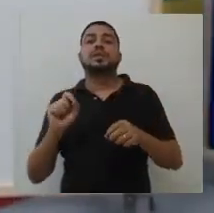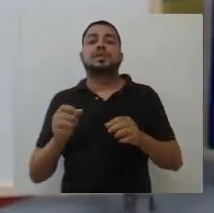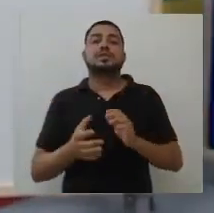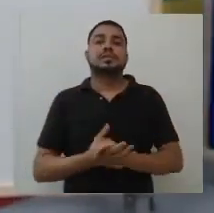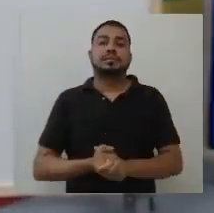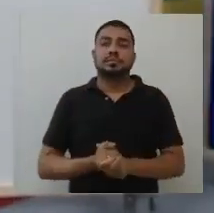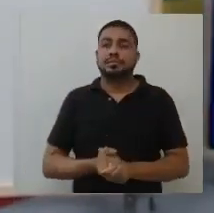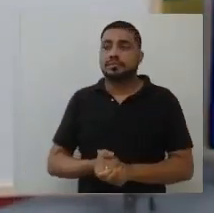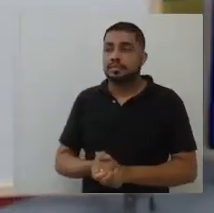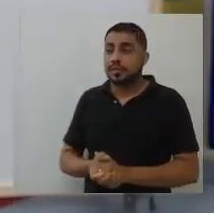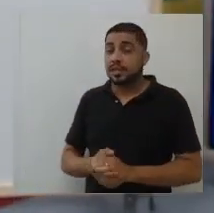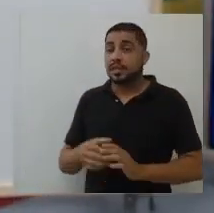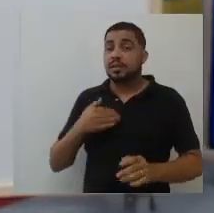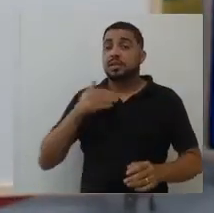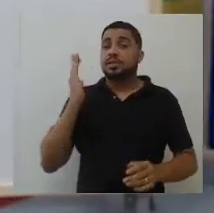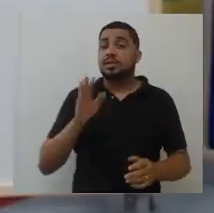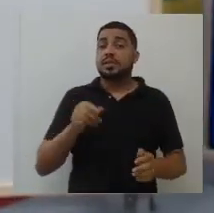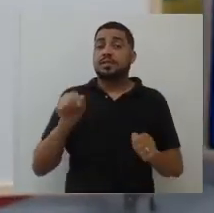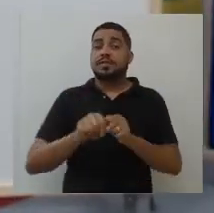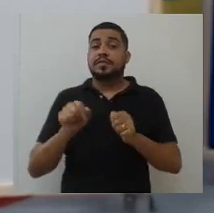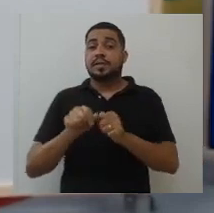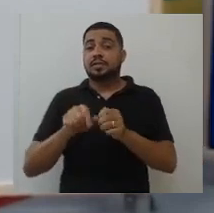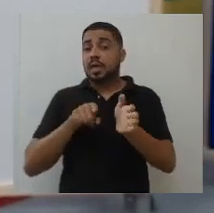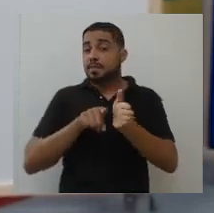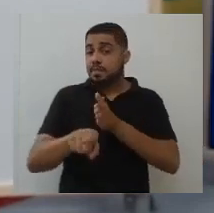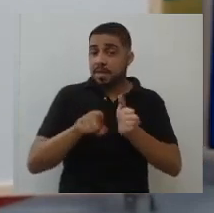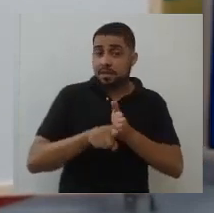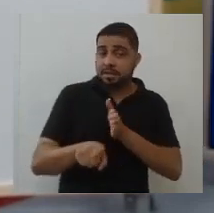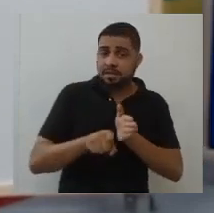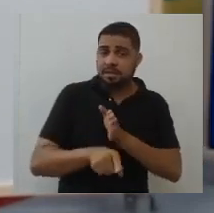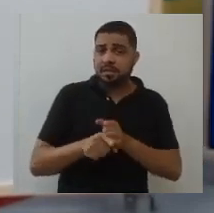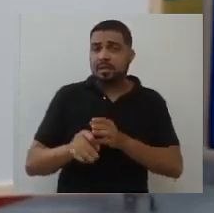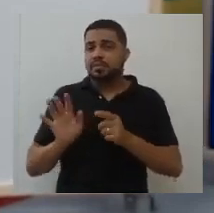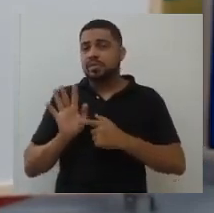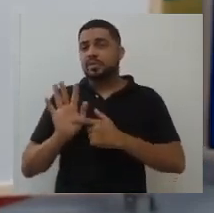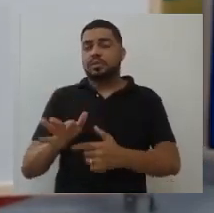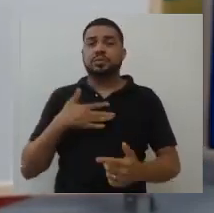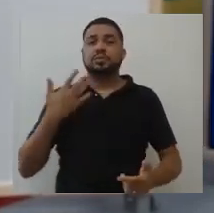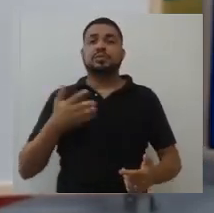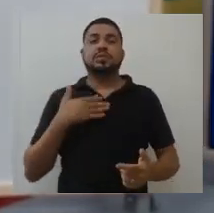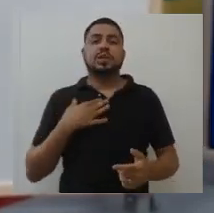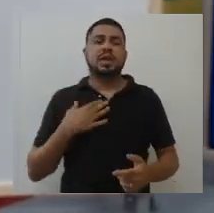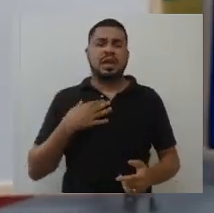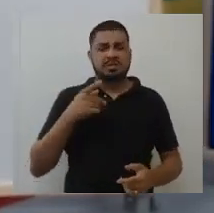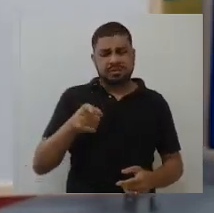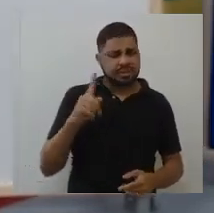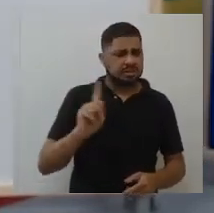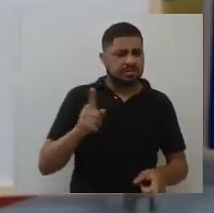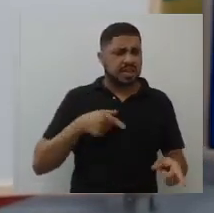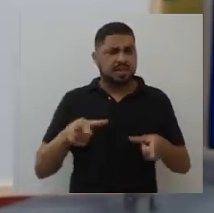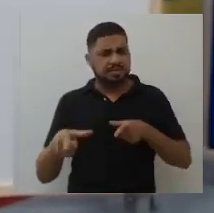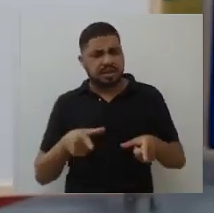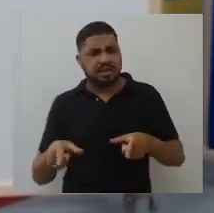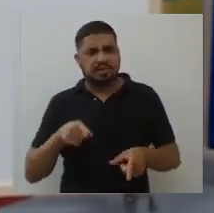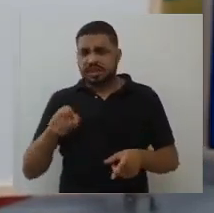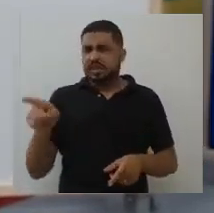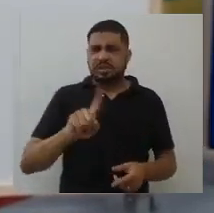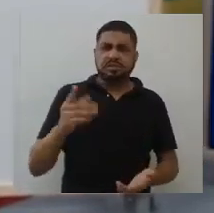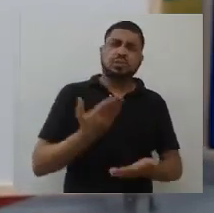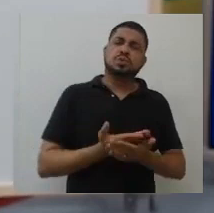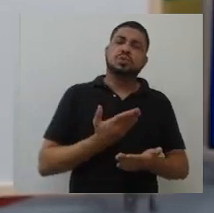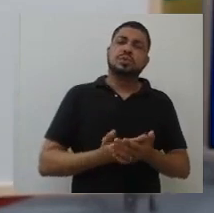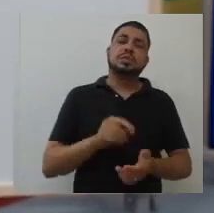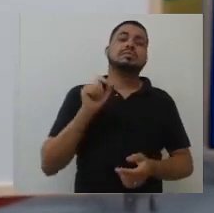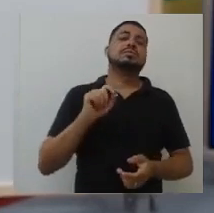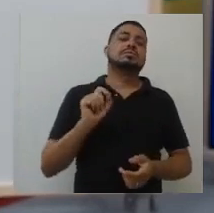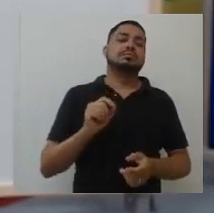negativo. É quando eu já faço aquela pergunta na negativa, meio que mostrando surpresa. Né? Você não trabalha, você não estuda, por que seria